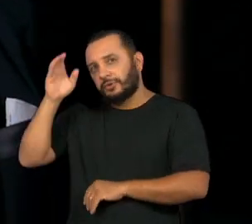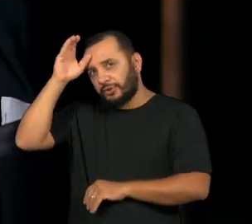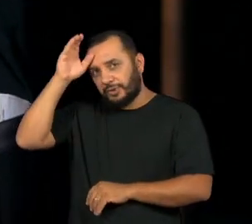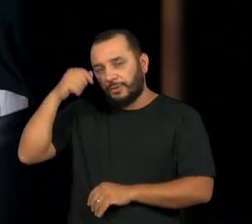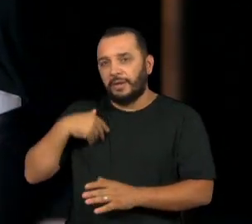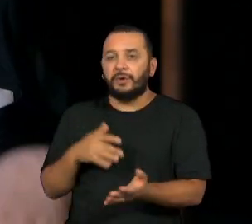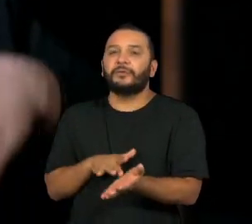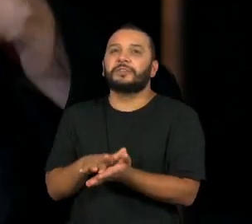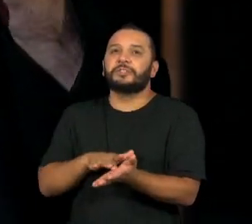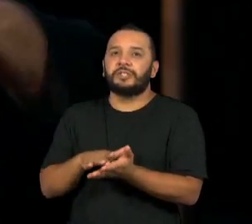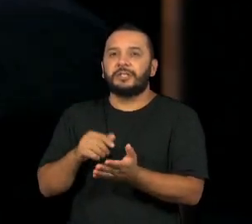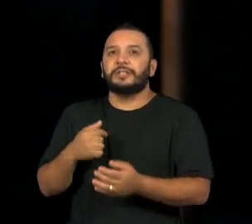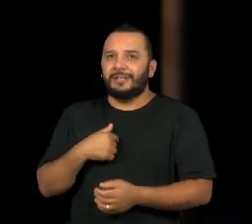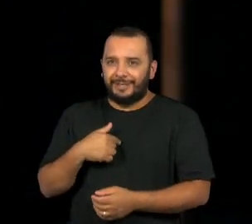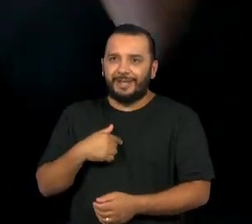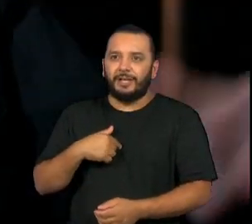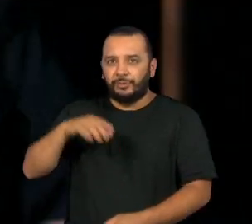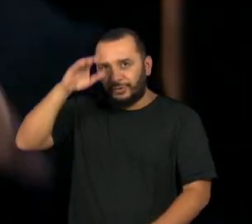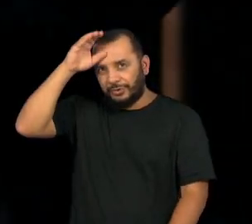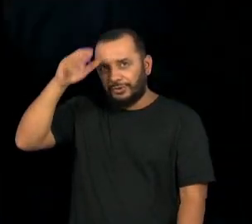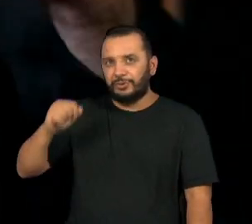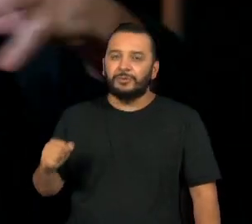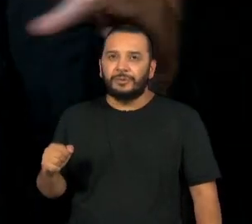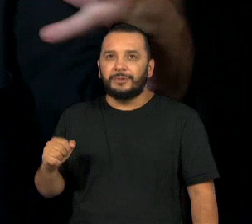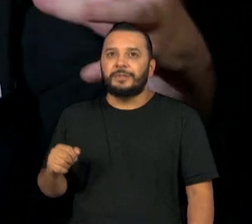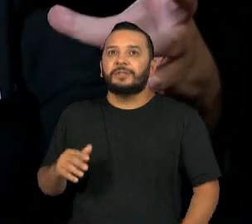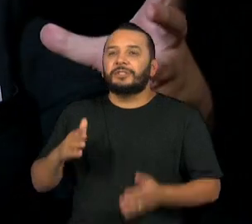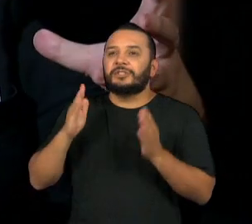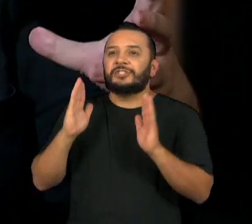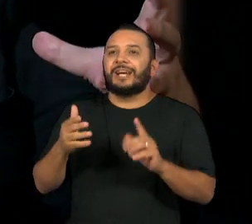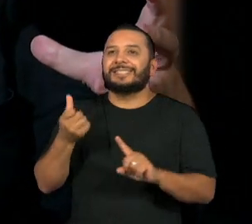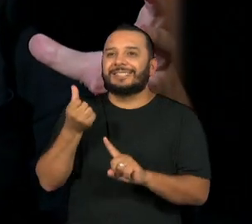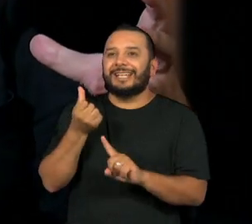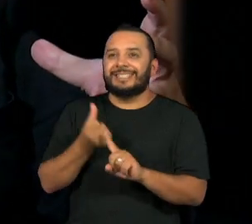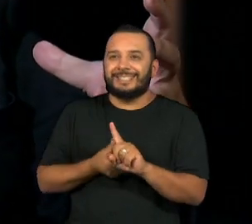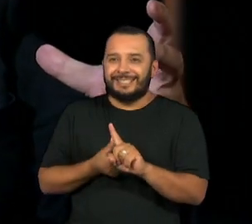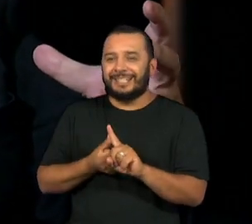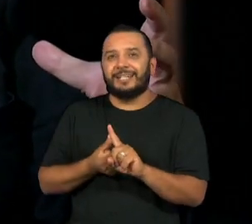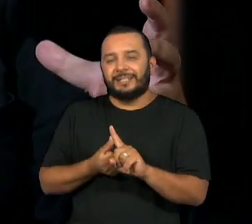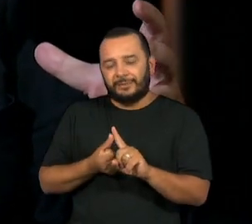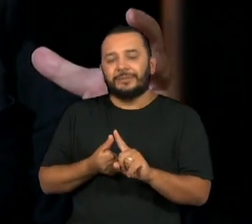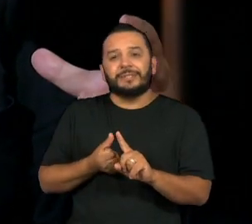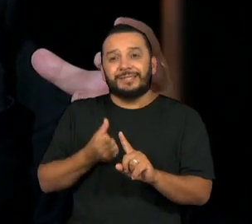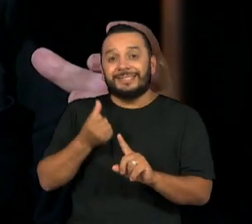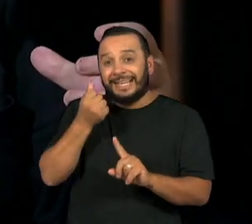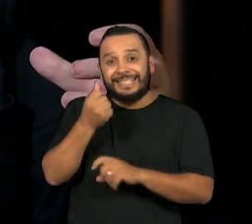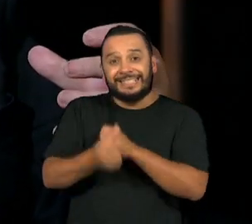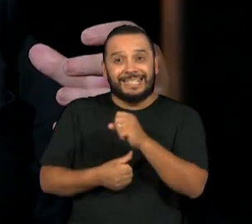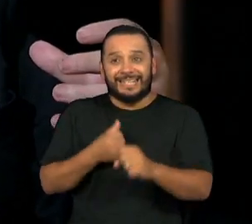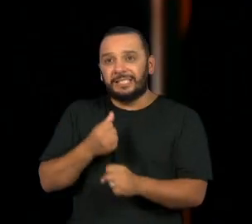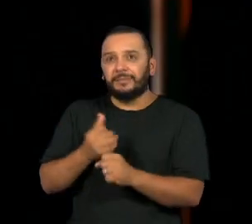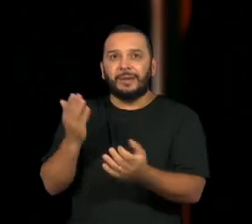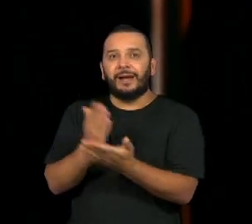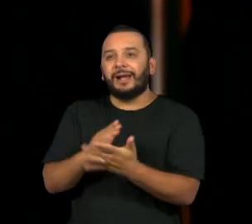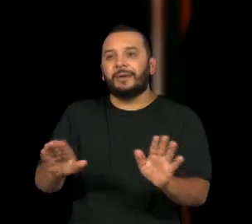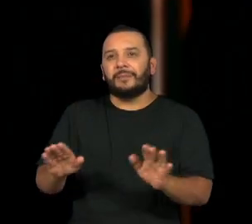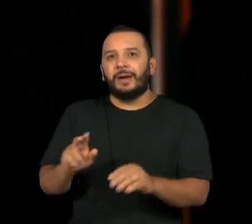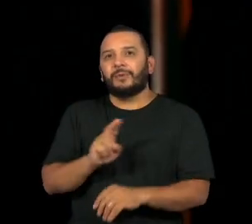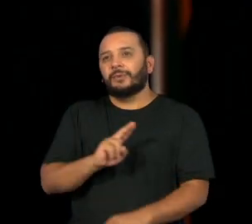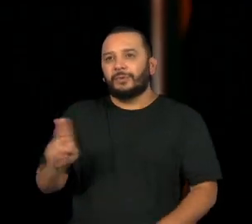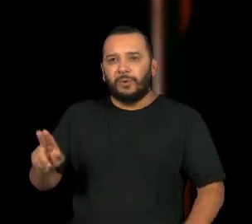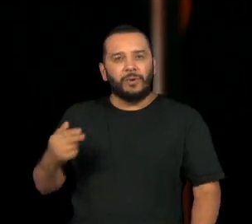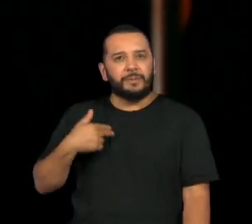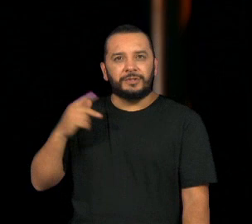fingi que era o tio Gigoneto. A gente ficou 6 anos para acabar com a Bufeloce, eu e o Alexandre, cara. É uma